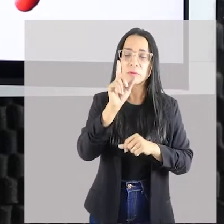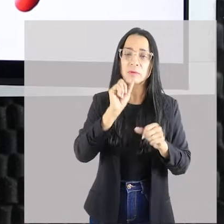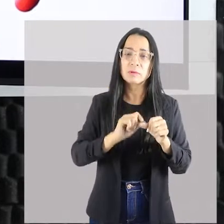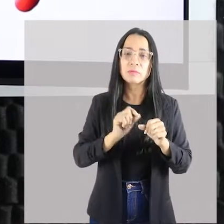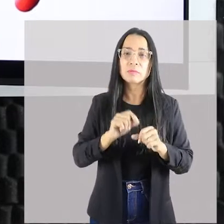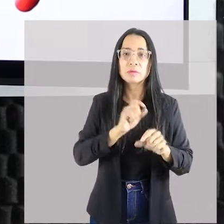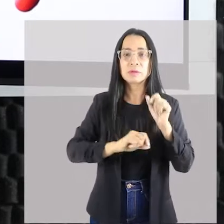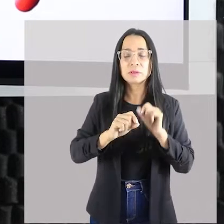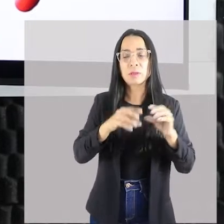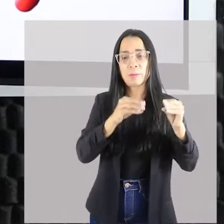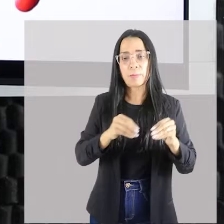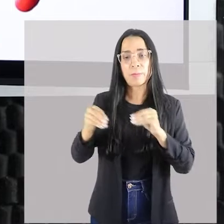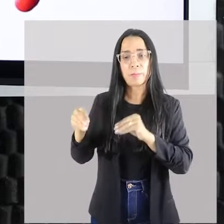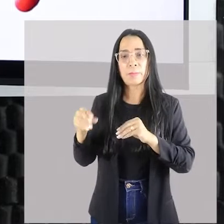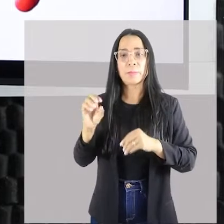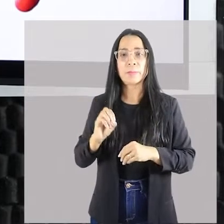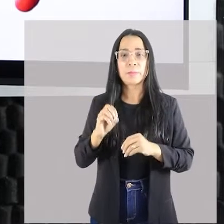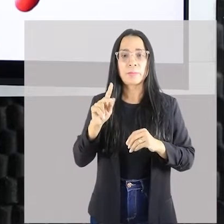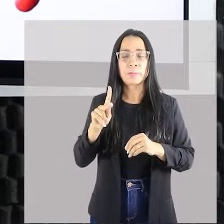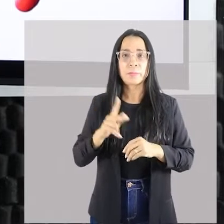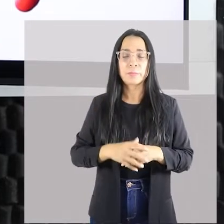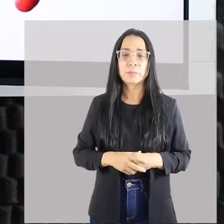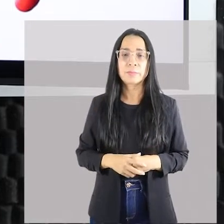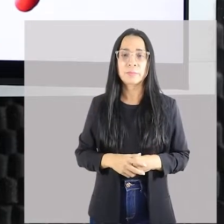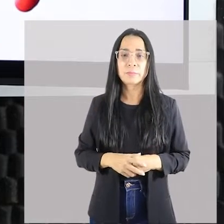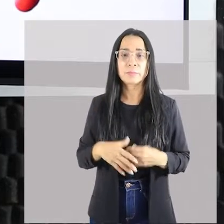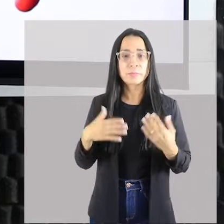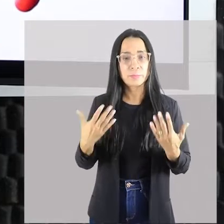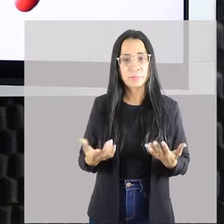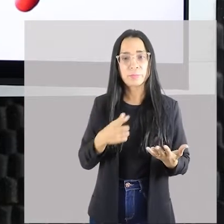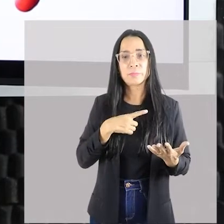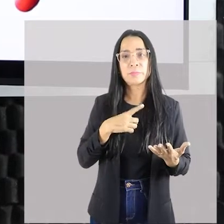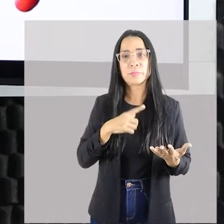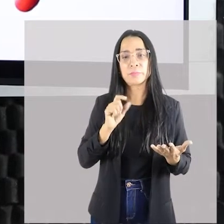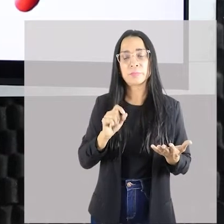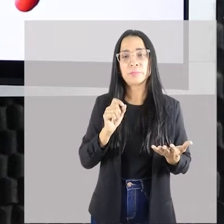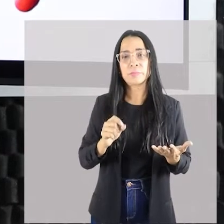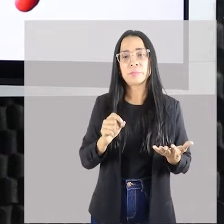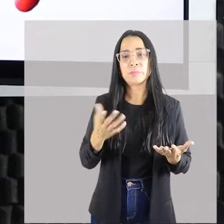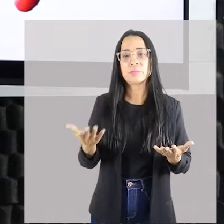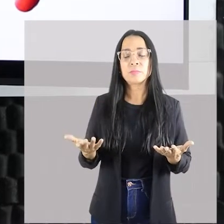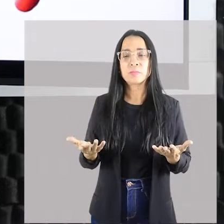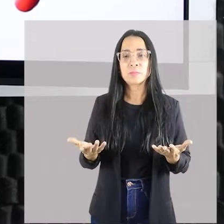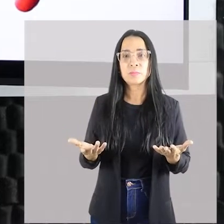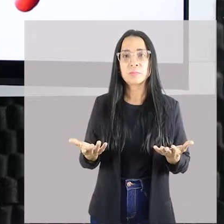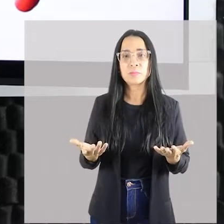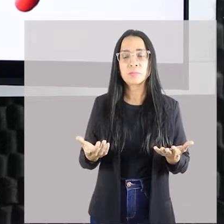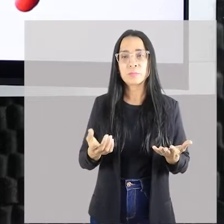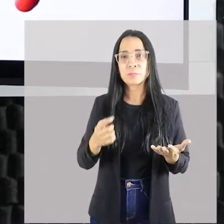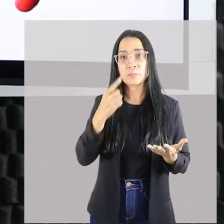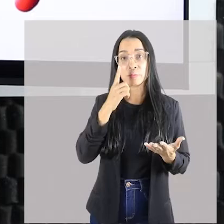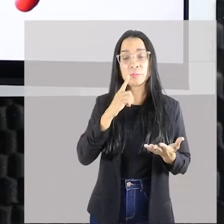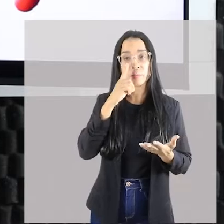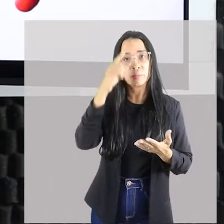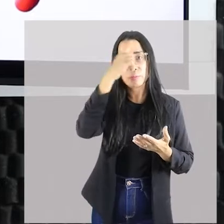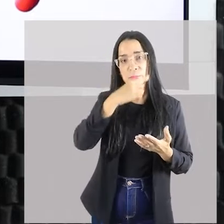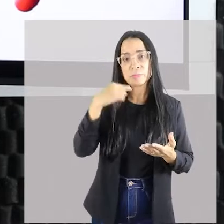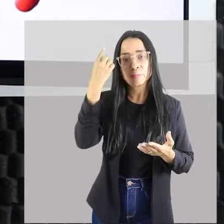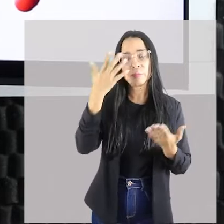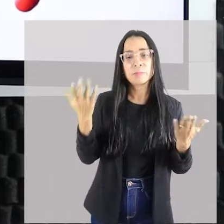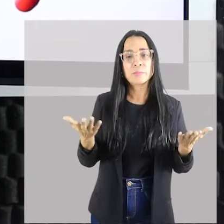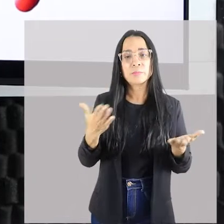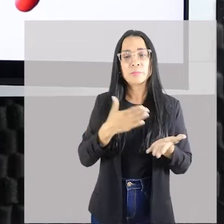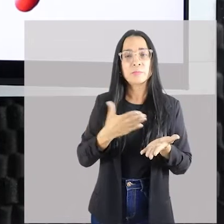fazer esse transporte, tá certo? Então, indivíduos que têm aí essa anemia falciforme, parte das